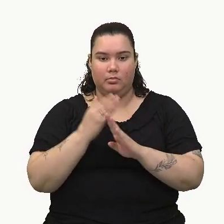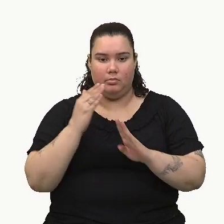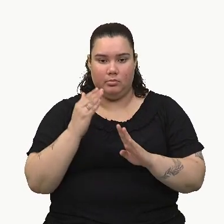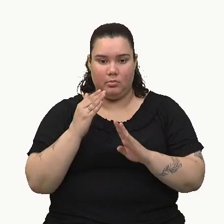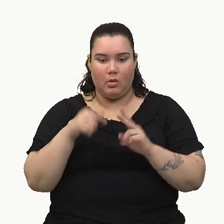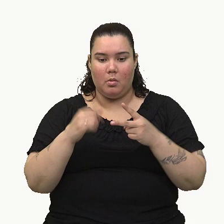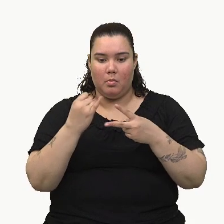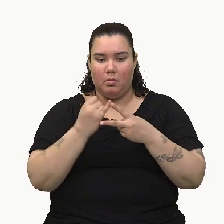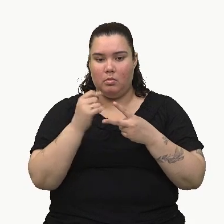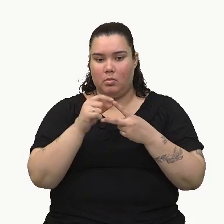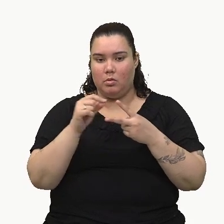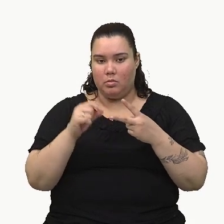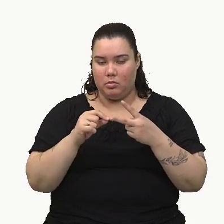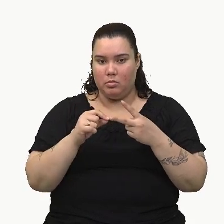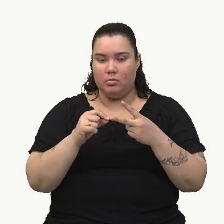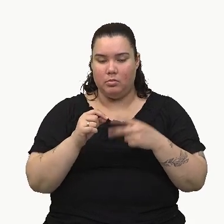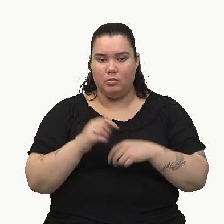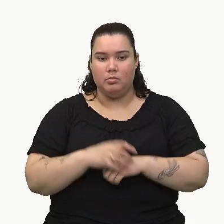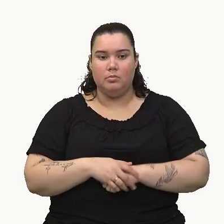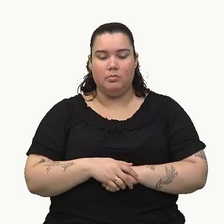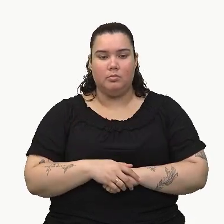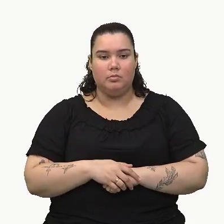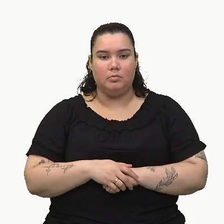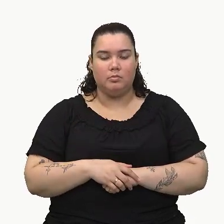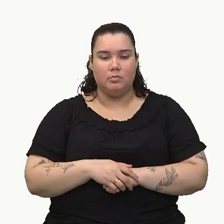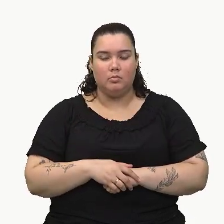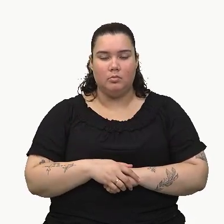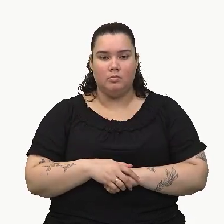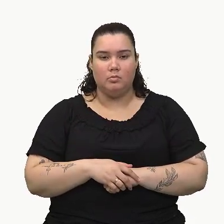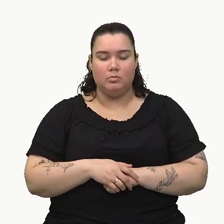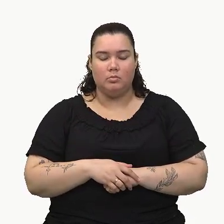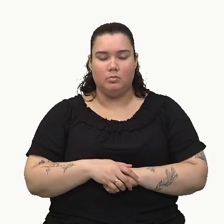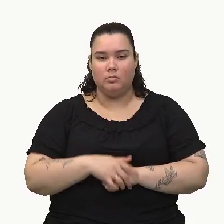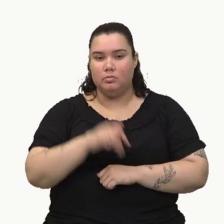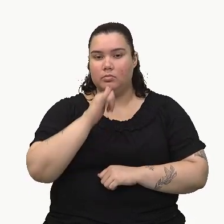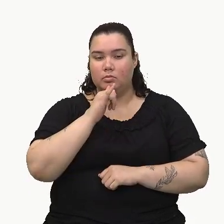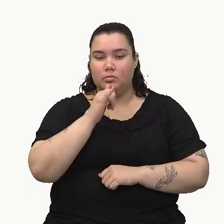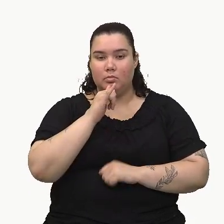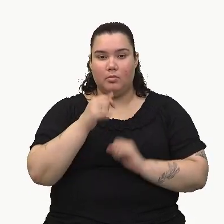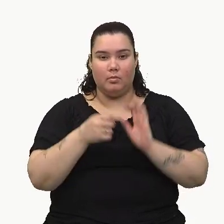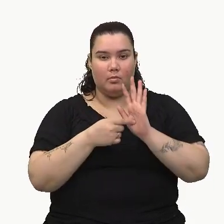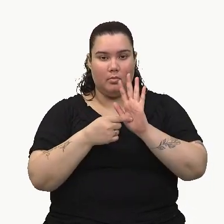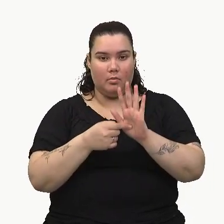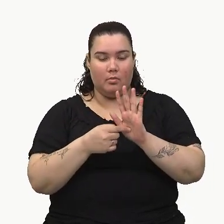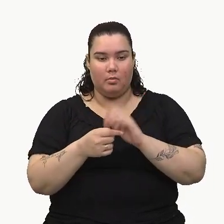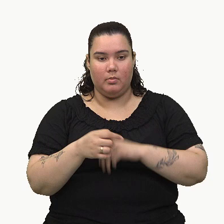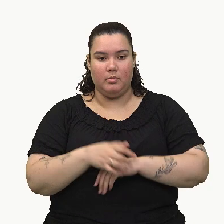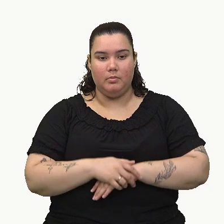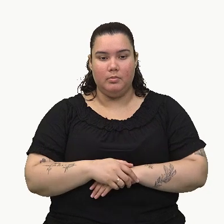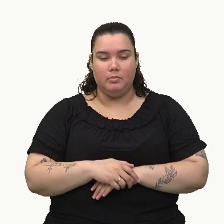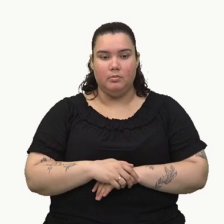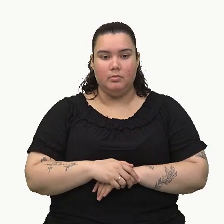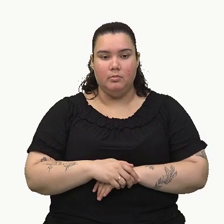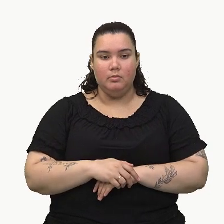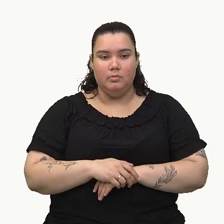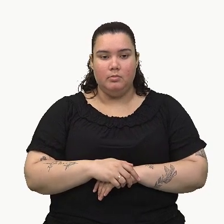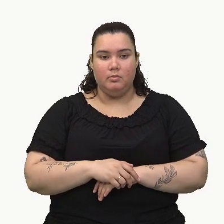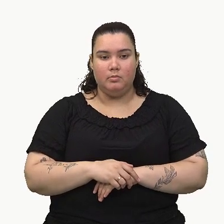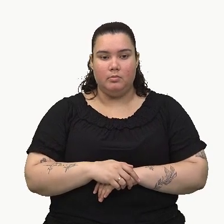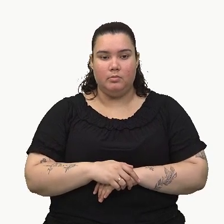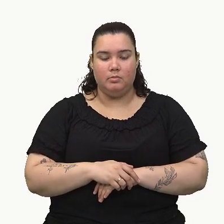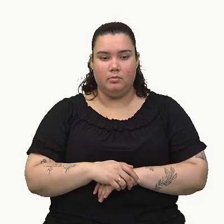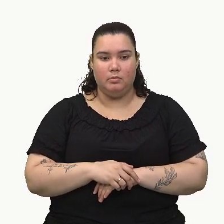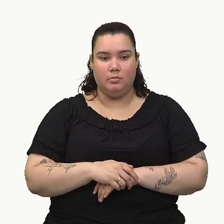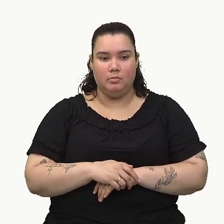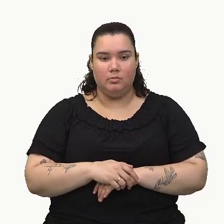polinômio, olha só. Vamos pegar aqui os seguintes elementos, seguintes expressões. Eu tenho